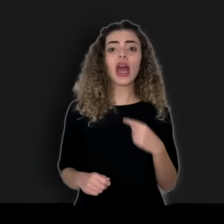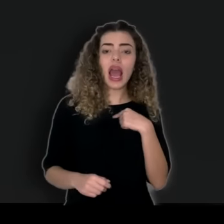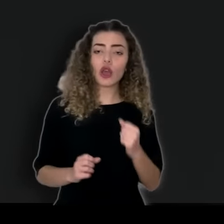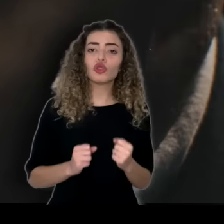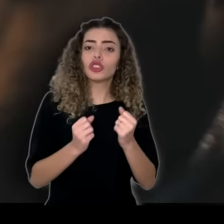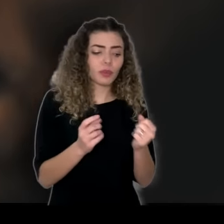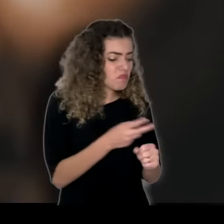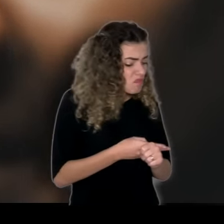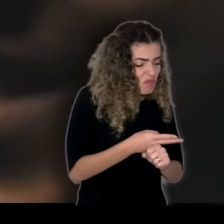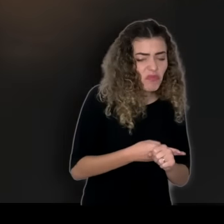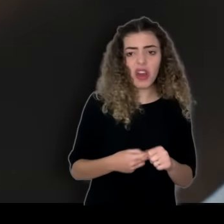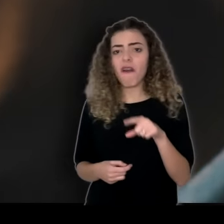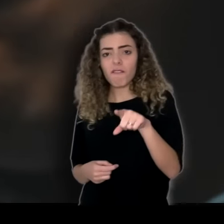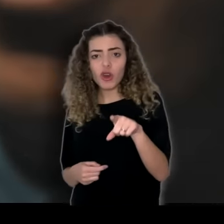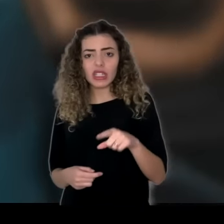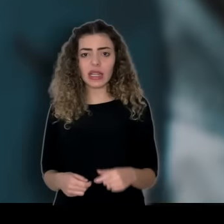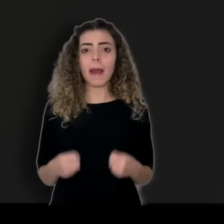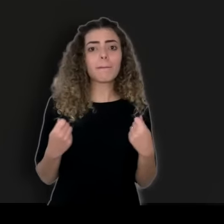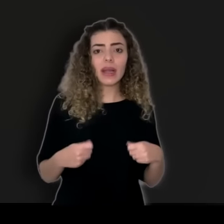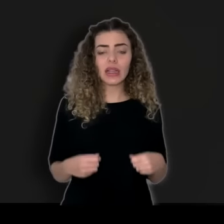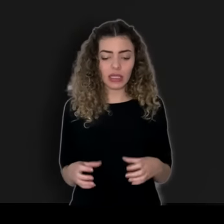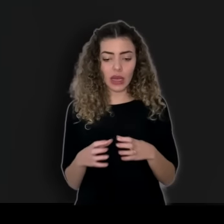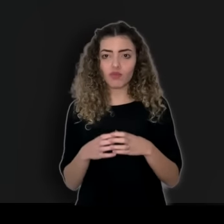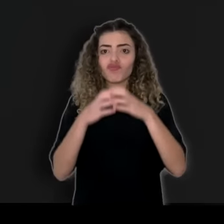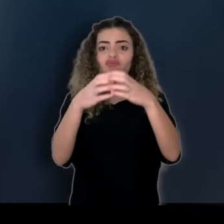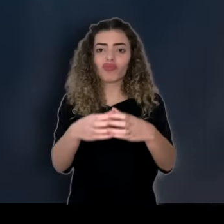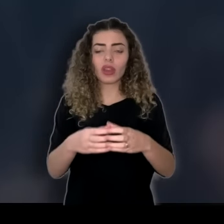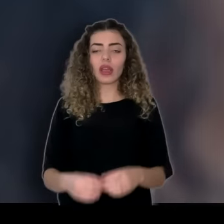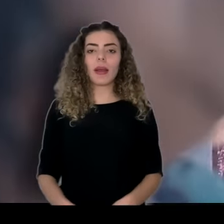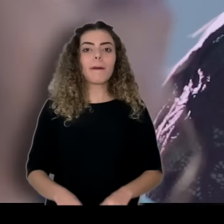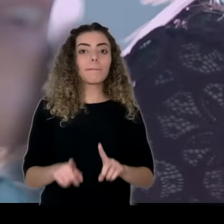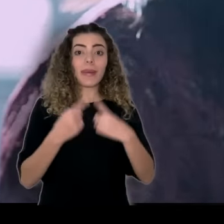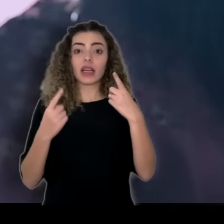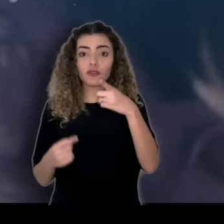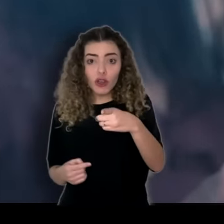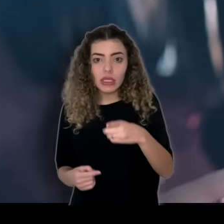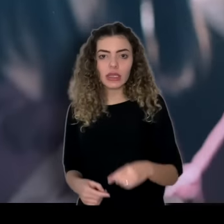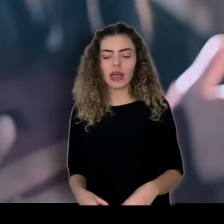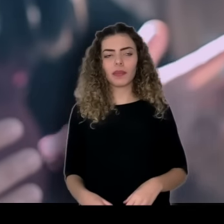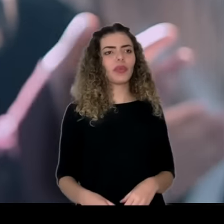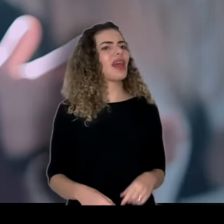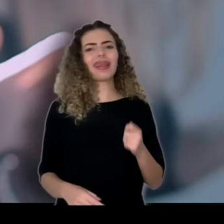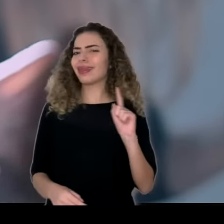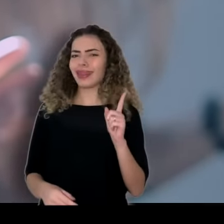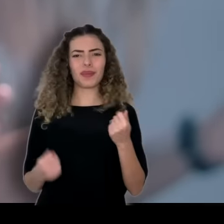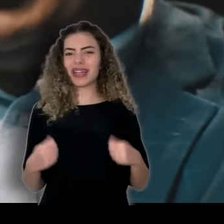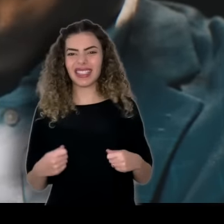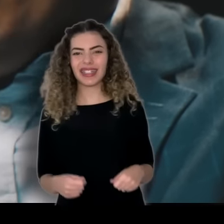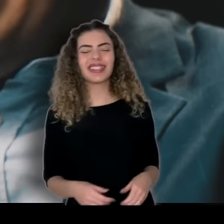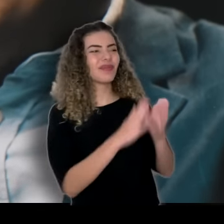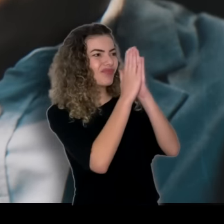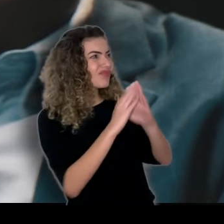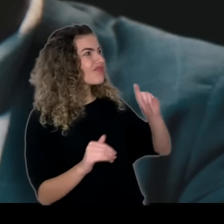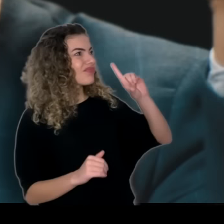procurar Se tu precisa de sacola eu vou te dar Mas se tem boca abre a boca e pra adorar Mas se